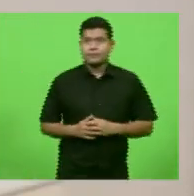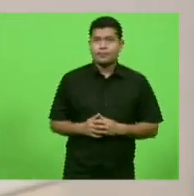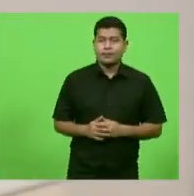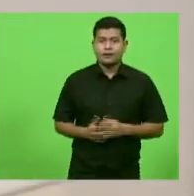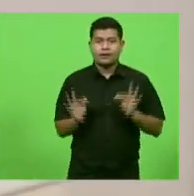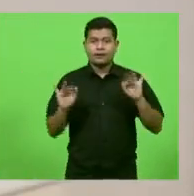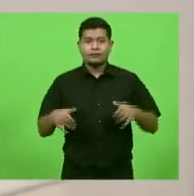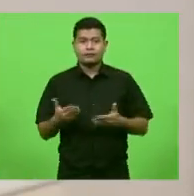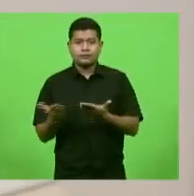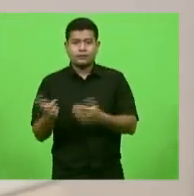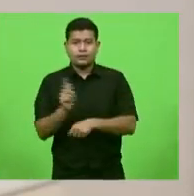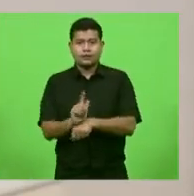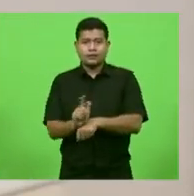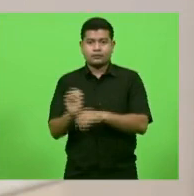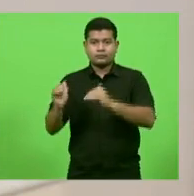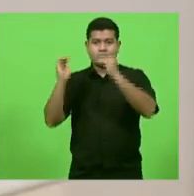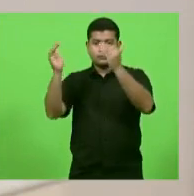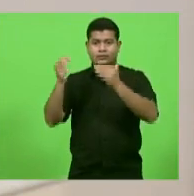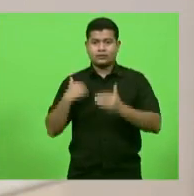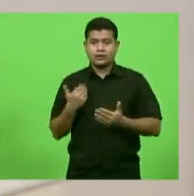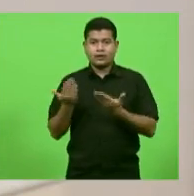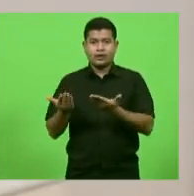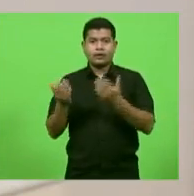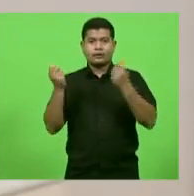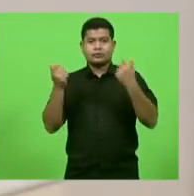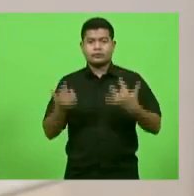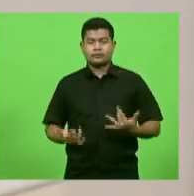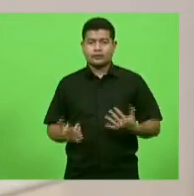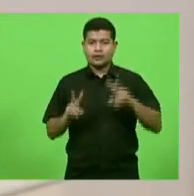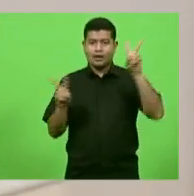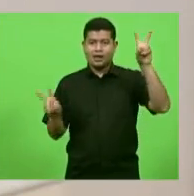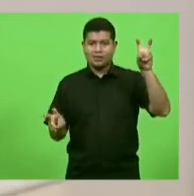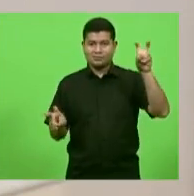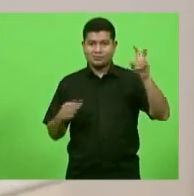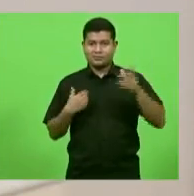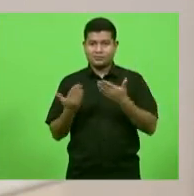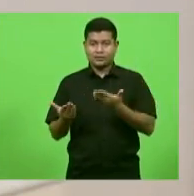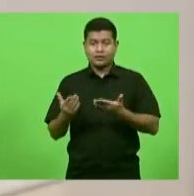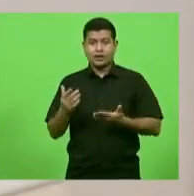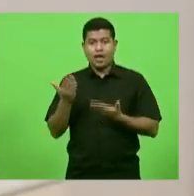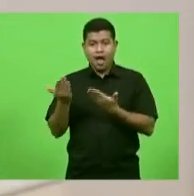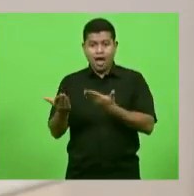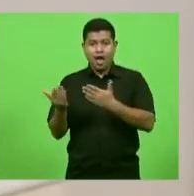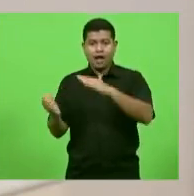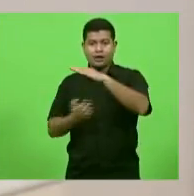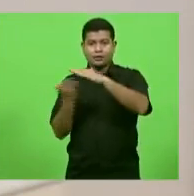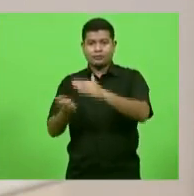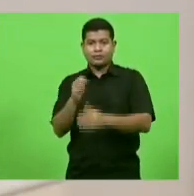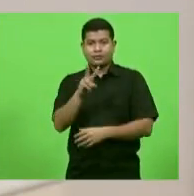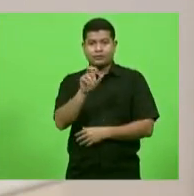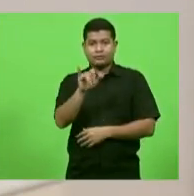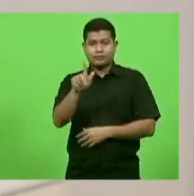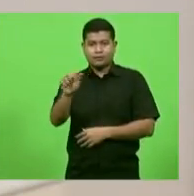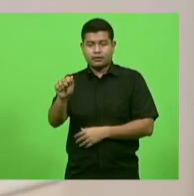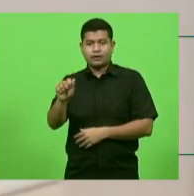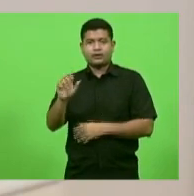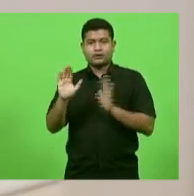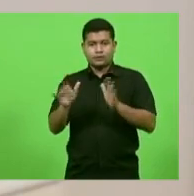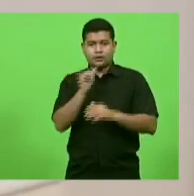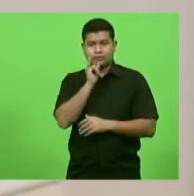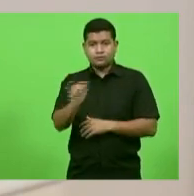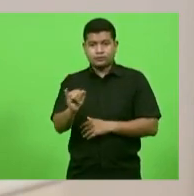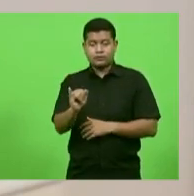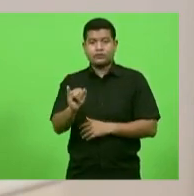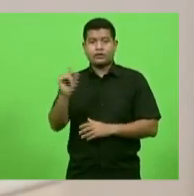gestão administrativa dessa forma, né, abre aspas, fica essa empresa Veiga Med notificada quanto à rescisão